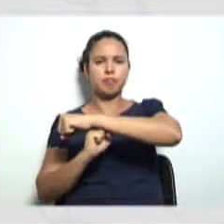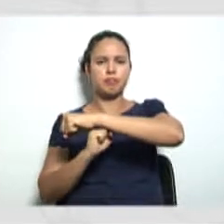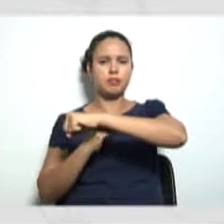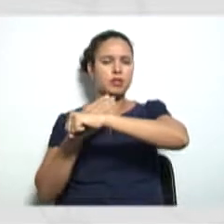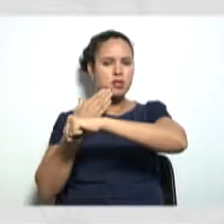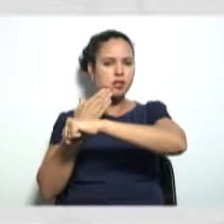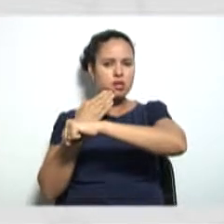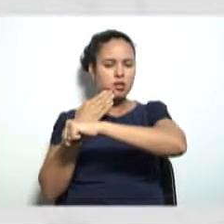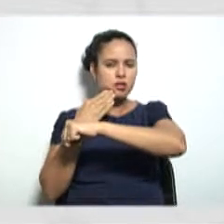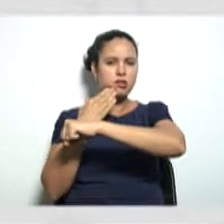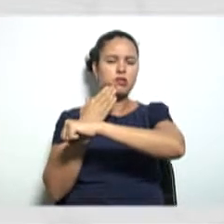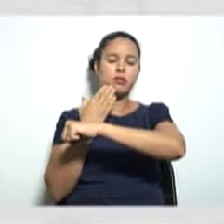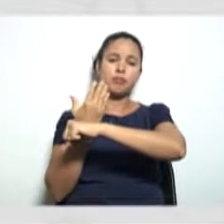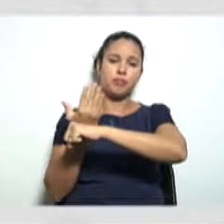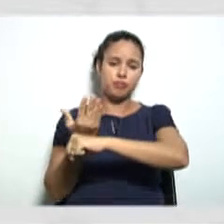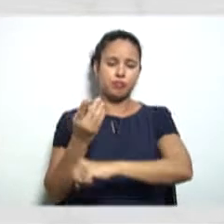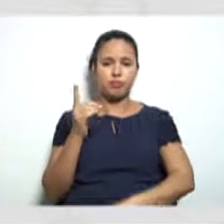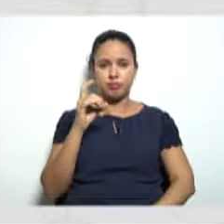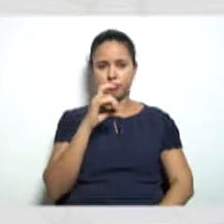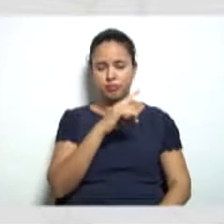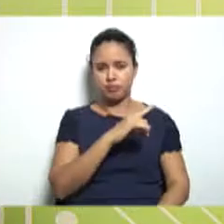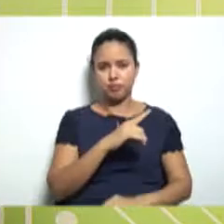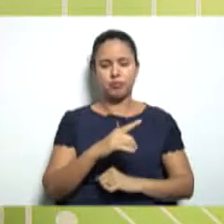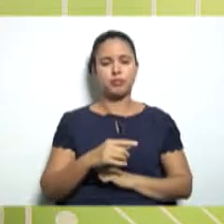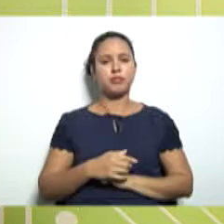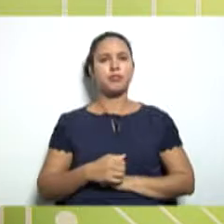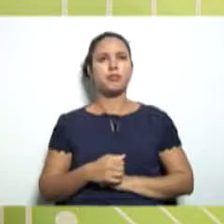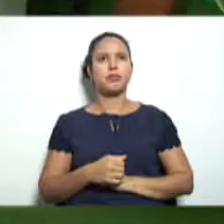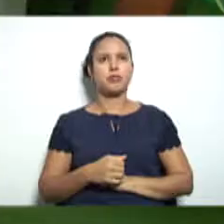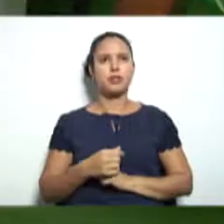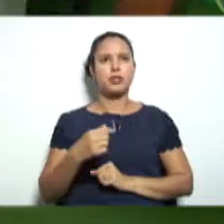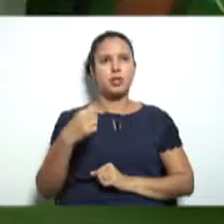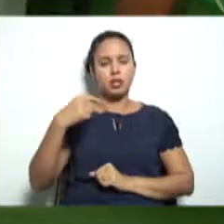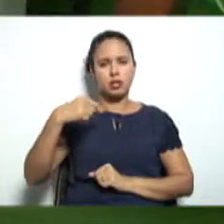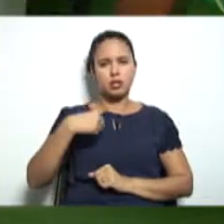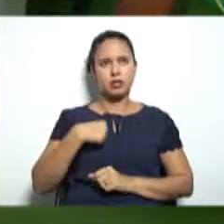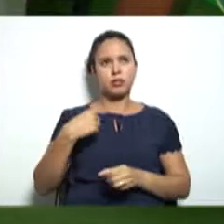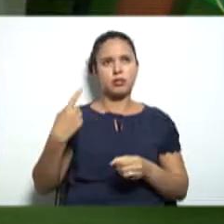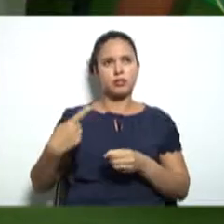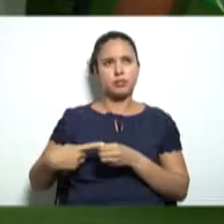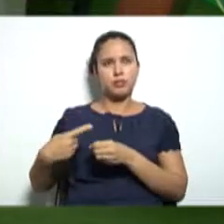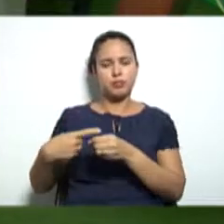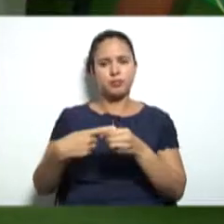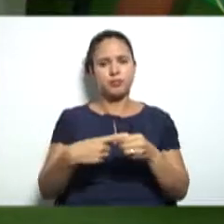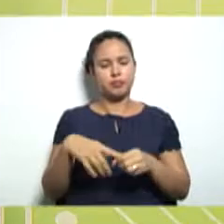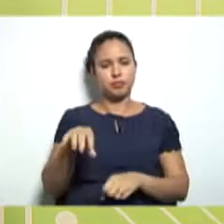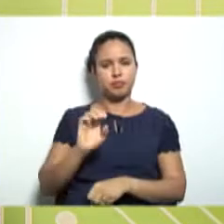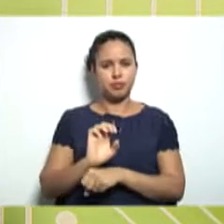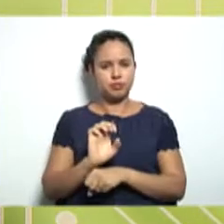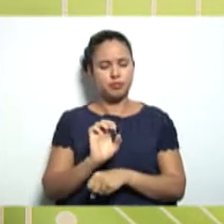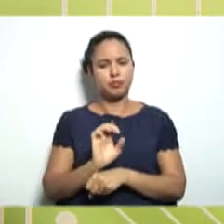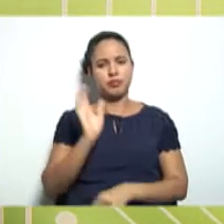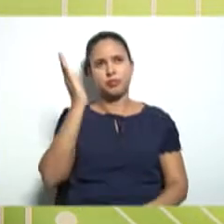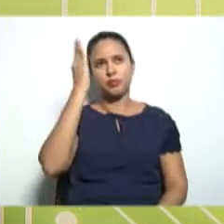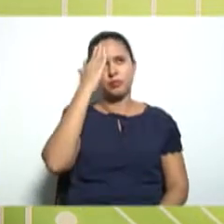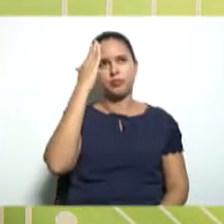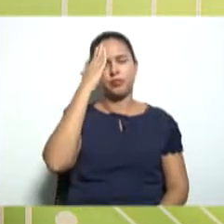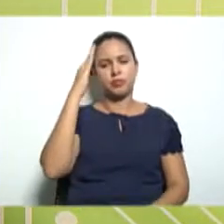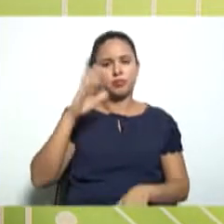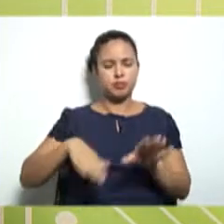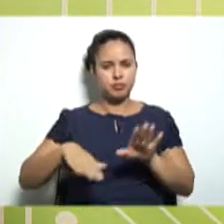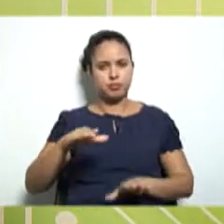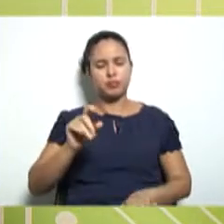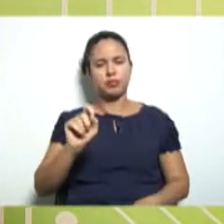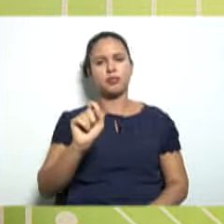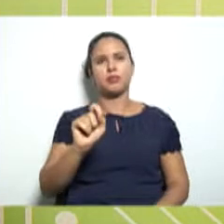interior do estado, né, professor? Já comentei com o senhor. Eu sou de Rolim de Moura. Tem bastante ponte assim. Tem bastante ponte assim. A gente sabe que muitas vezes na nossa